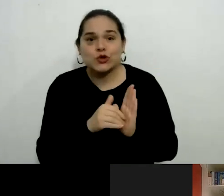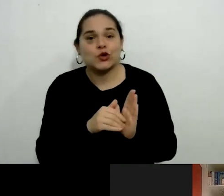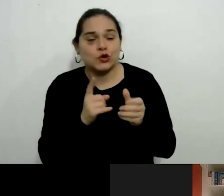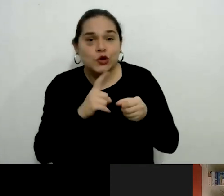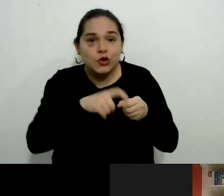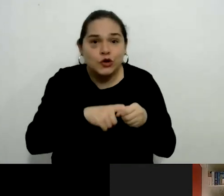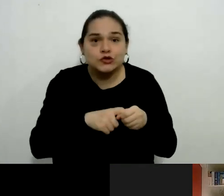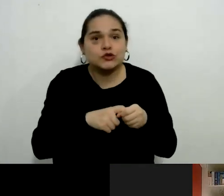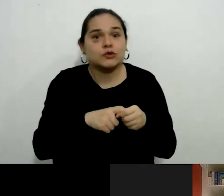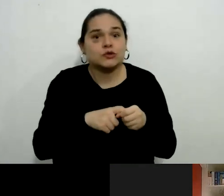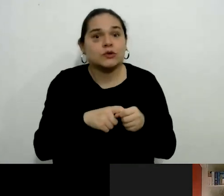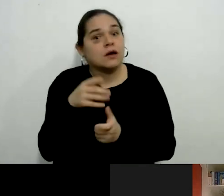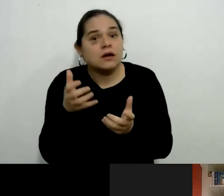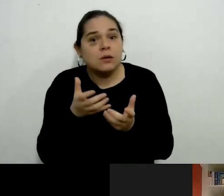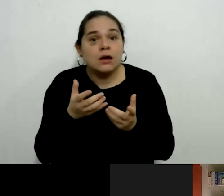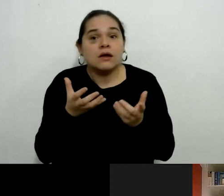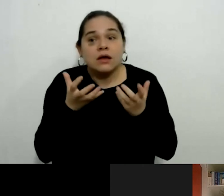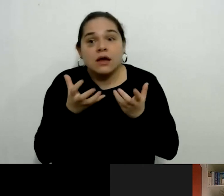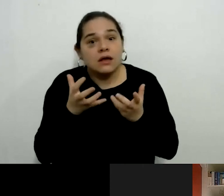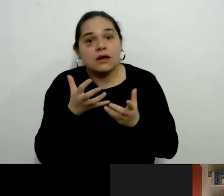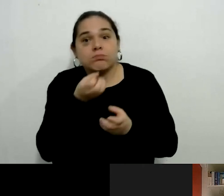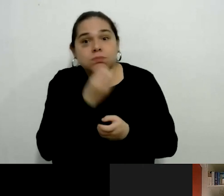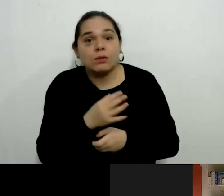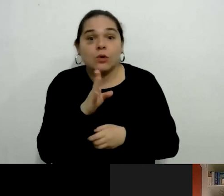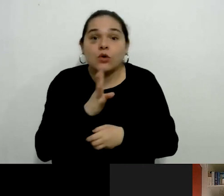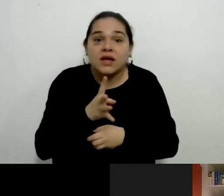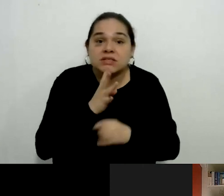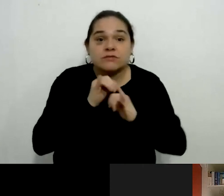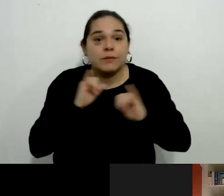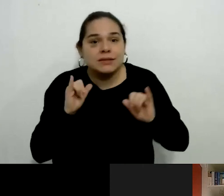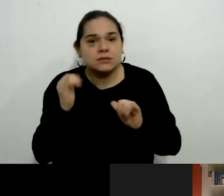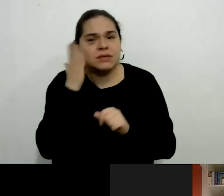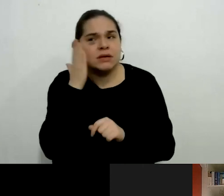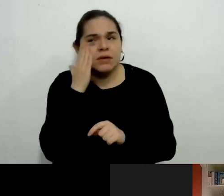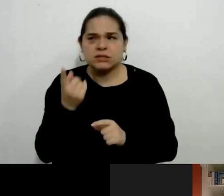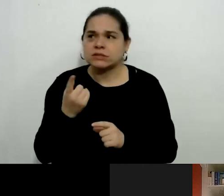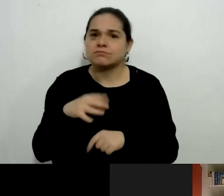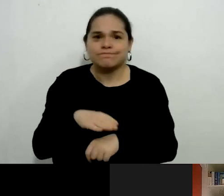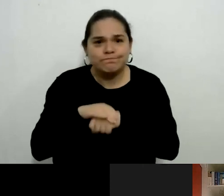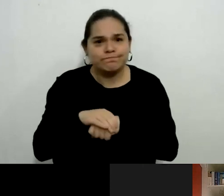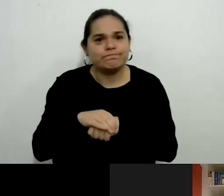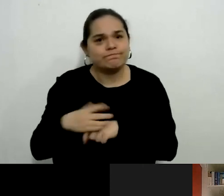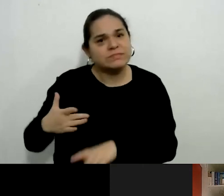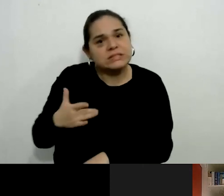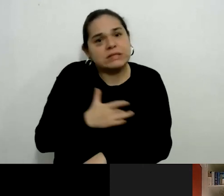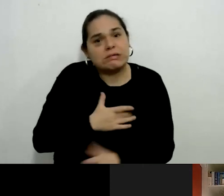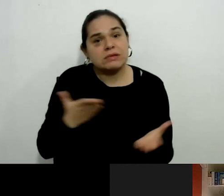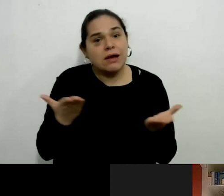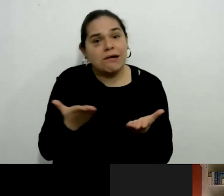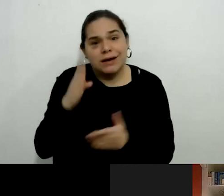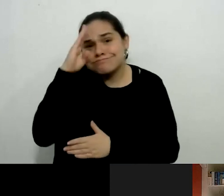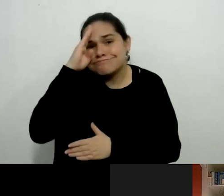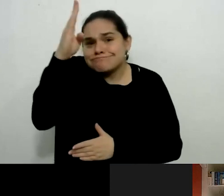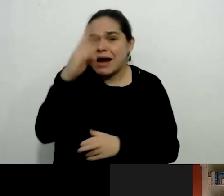um plano desse para um familiar, para ele mesmo, para ter mais uma garantia de saúde aí nesse tempo. Inclusive, a gente tem